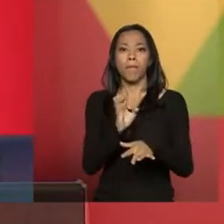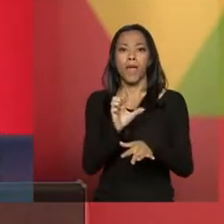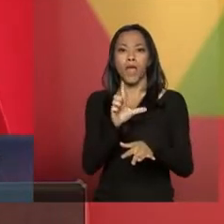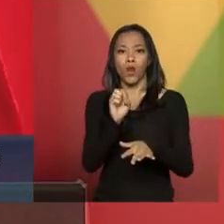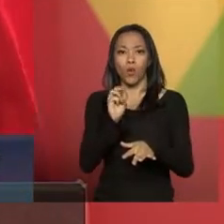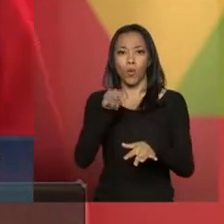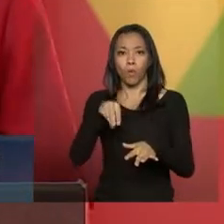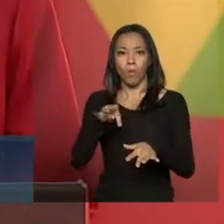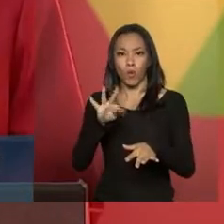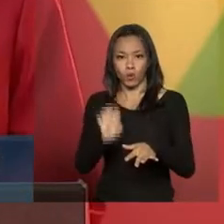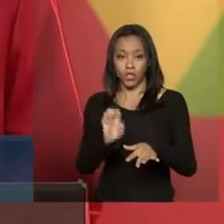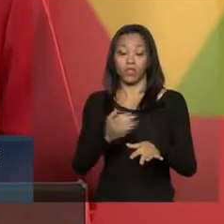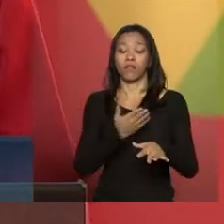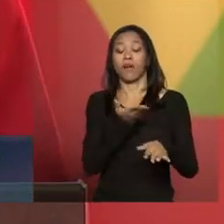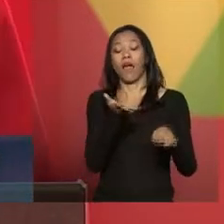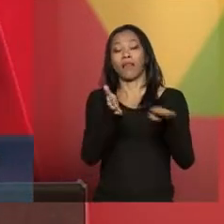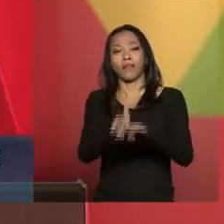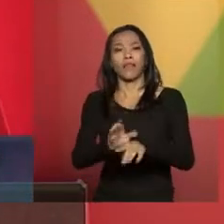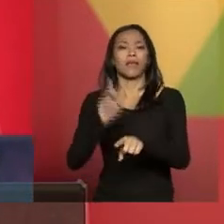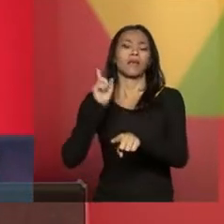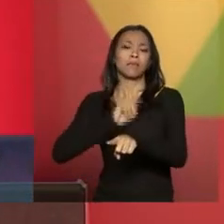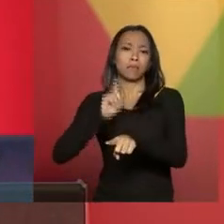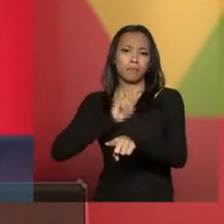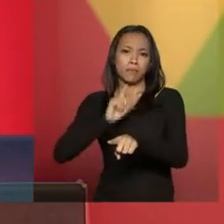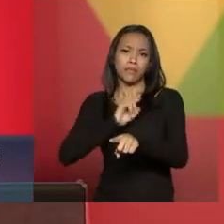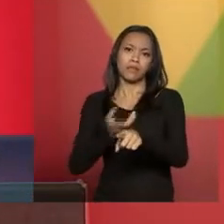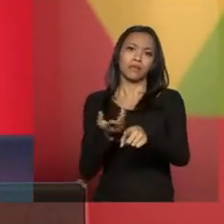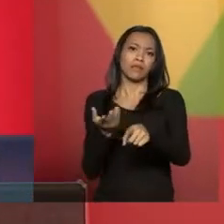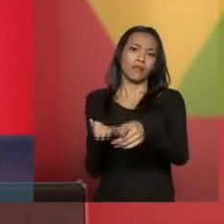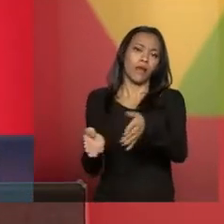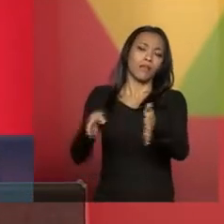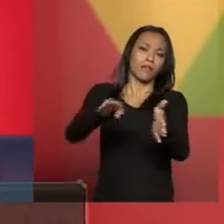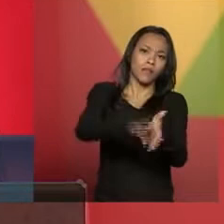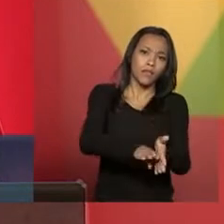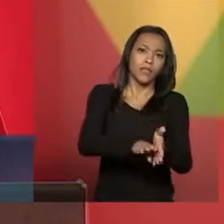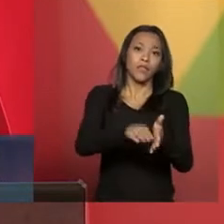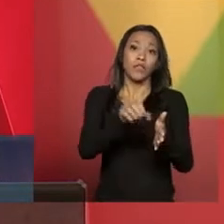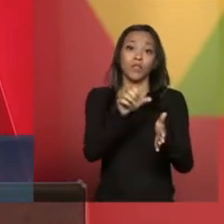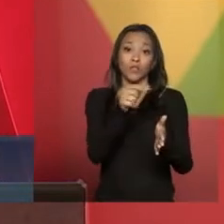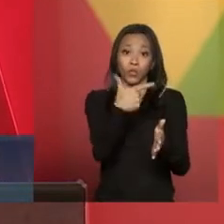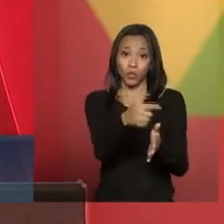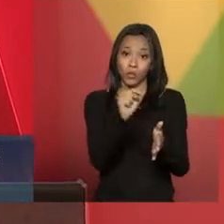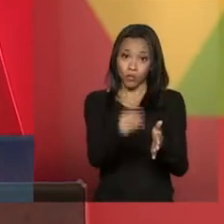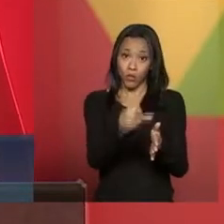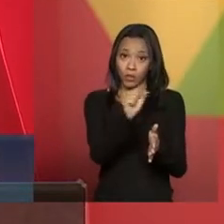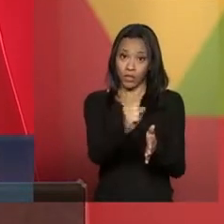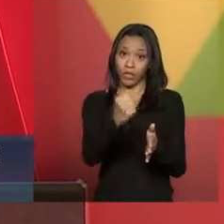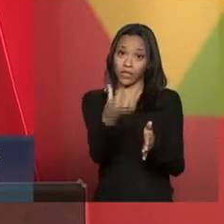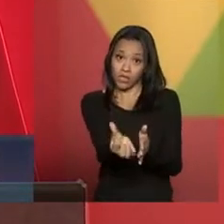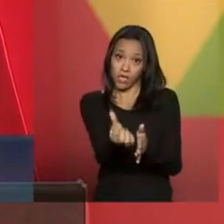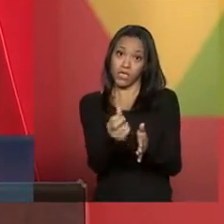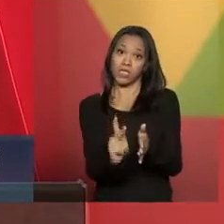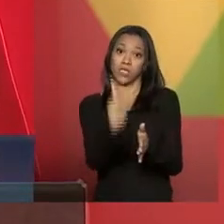Gerais, percorrendo 2.086 quilômetros. Estabelecemos também